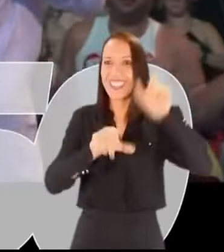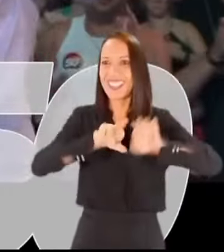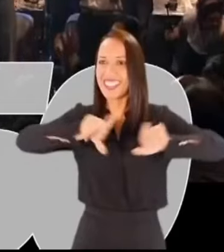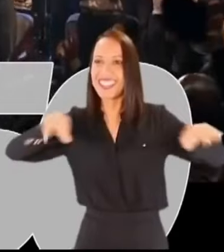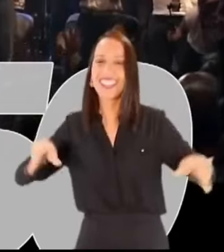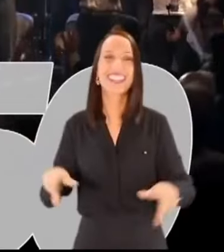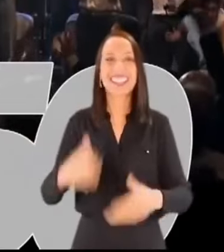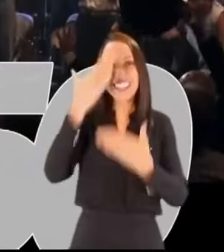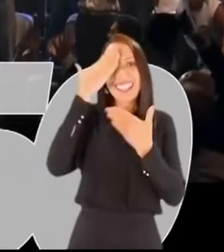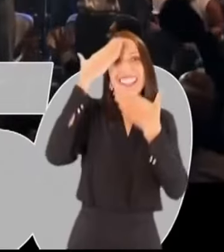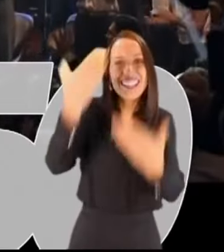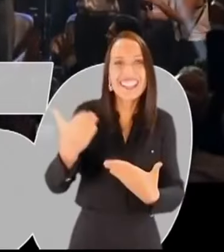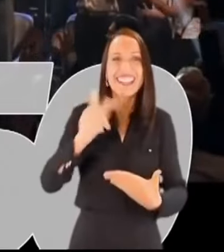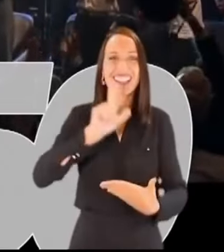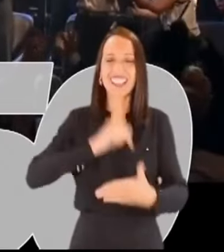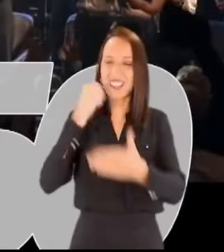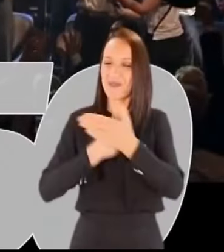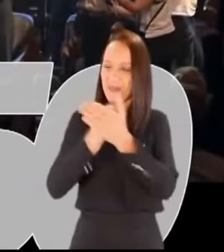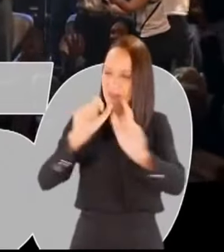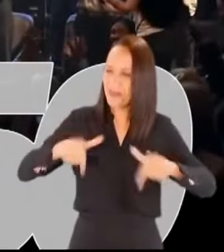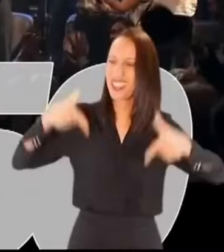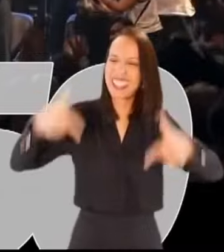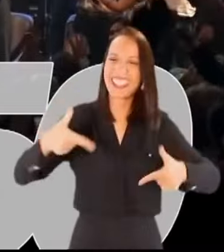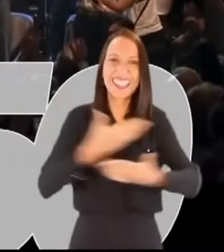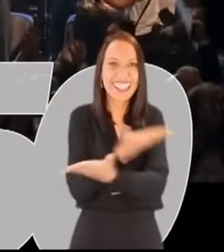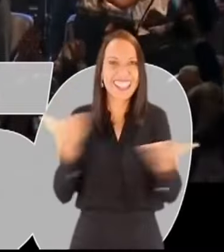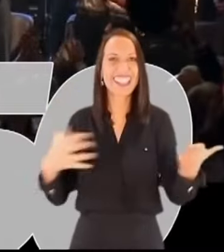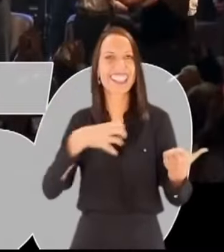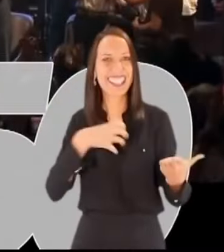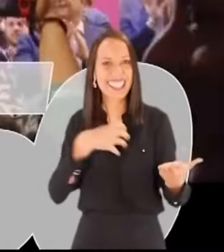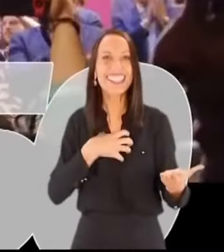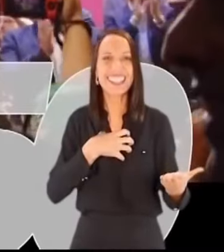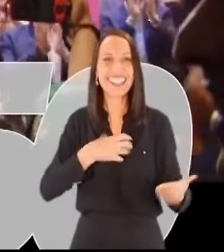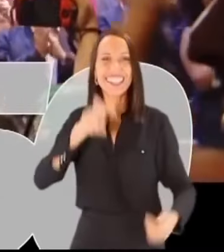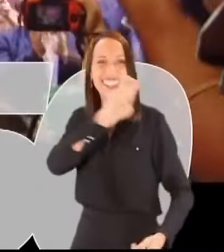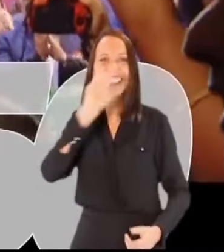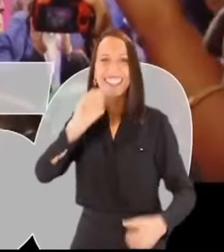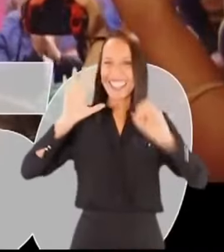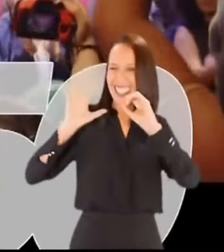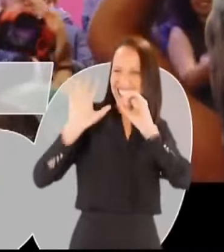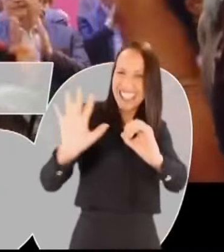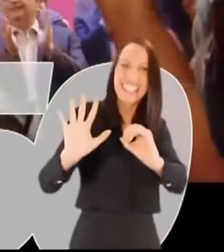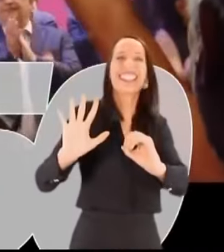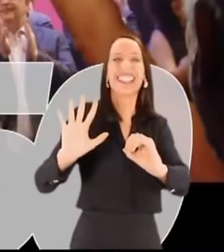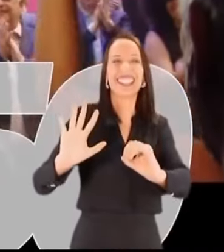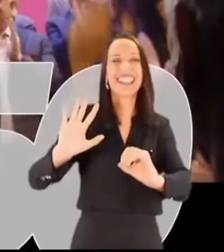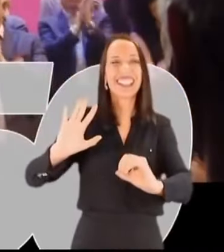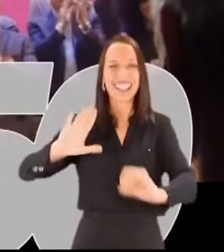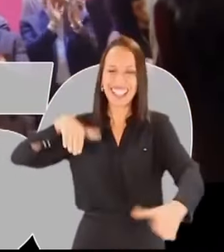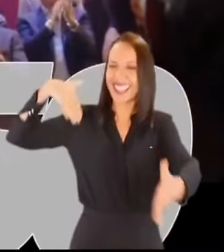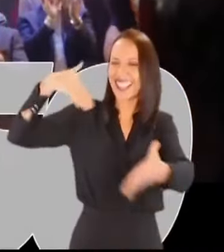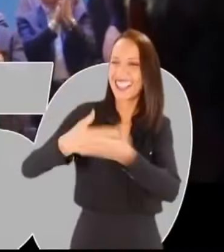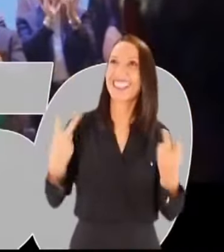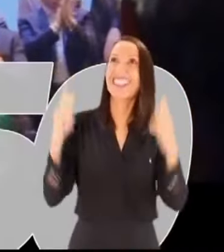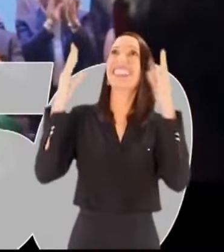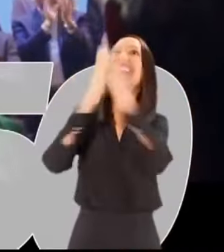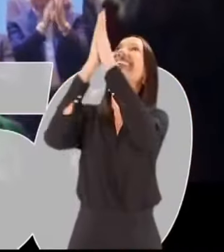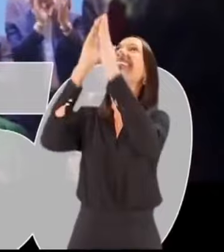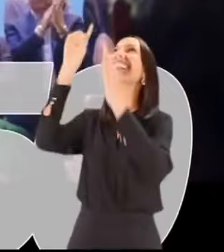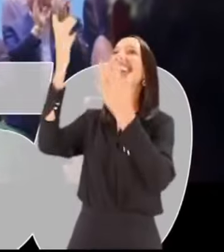aqui. Obrigado a essa militância combativa que está aqui. É 50 neles e até a vitória, se